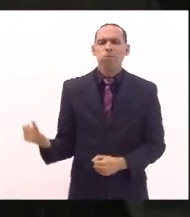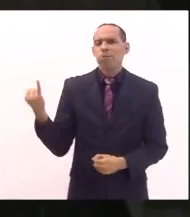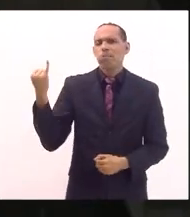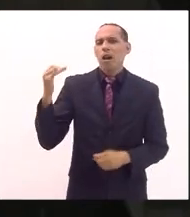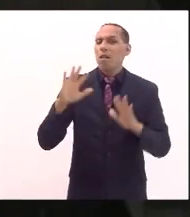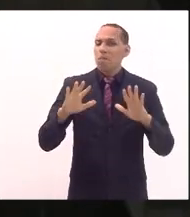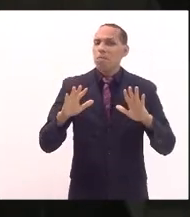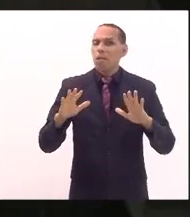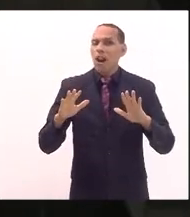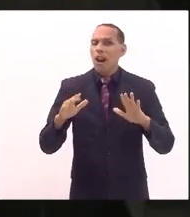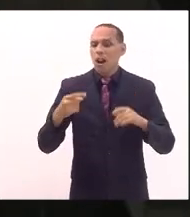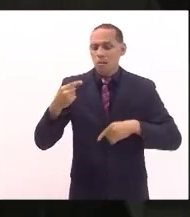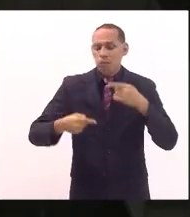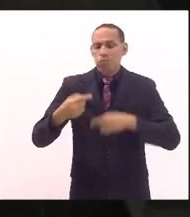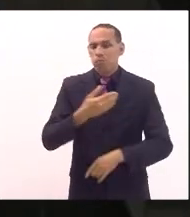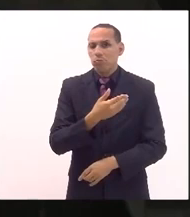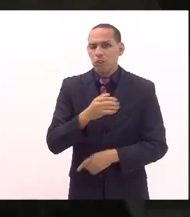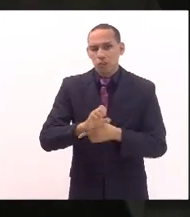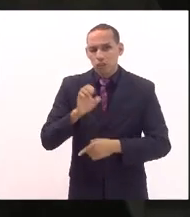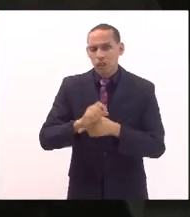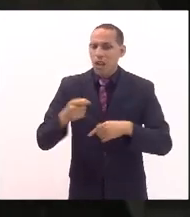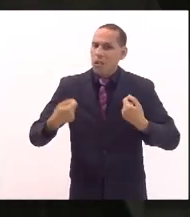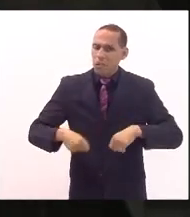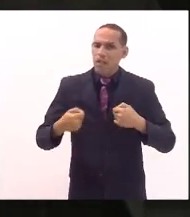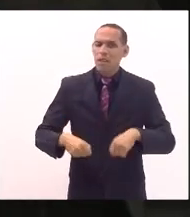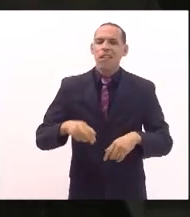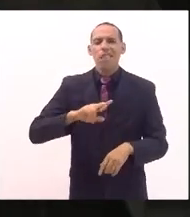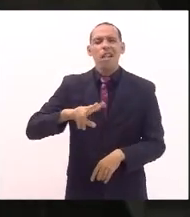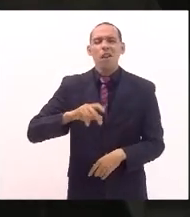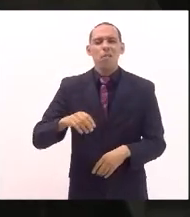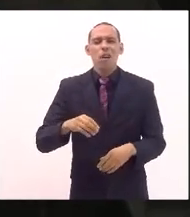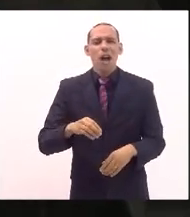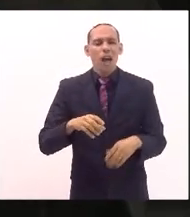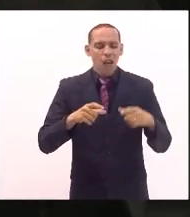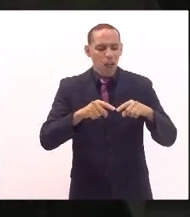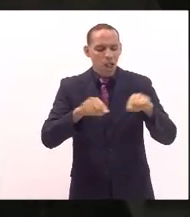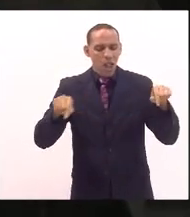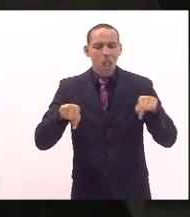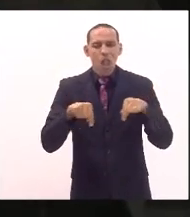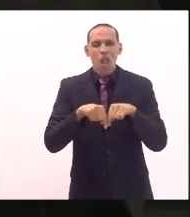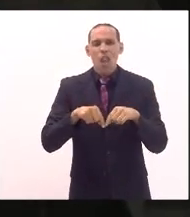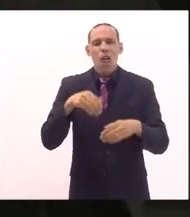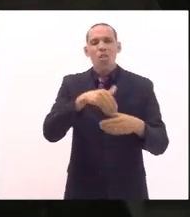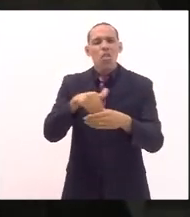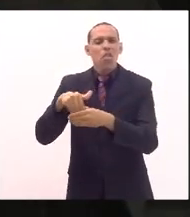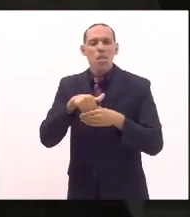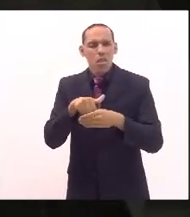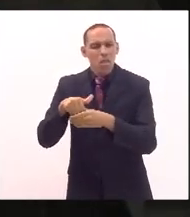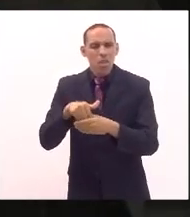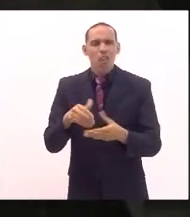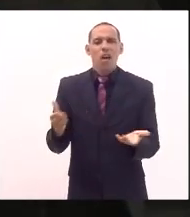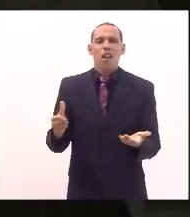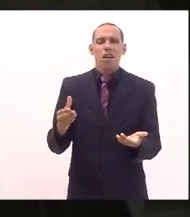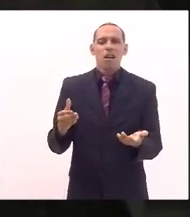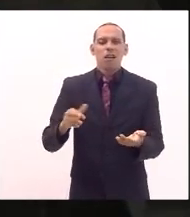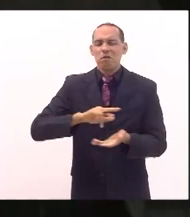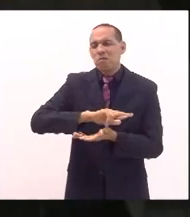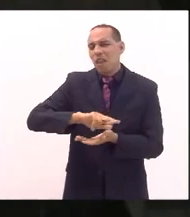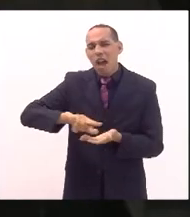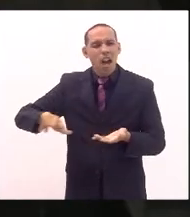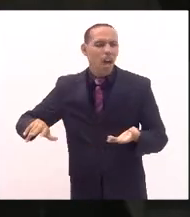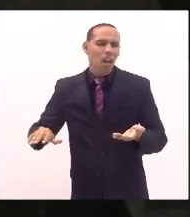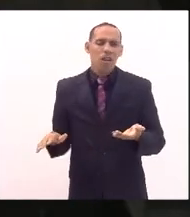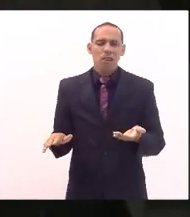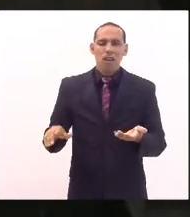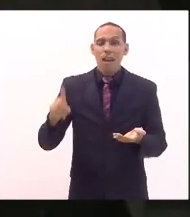por uma política de estado não por uma política de loteamento na política eleitoreira era não a política cadista faz uma política